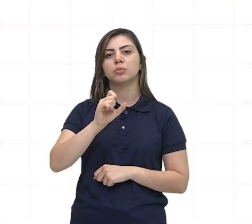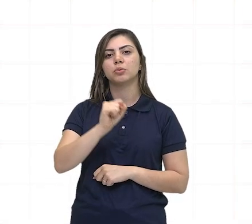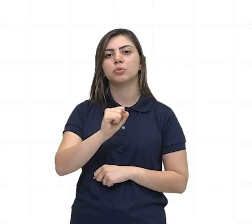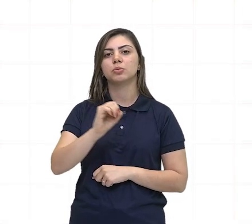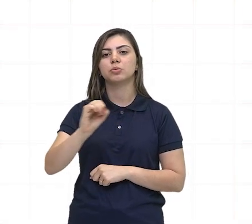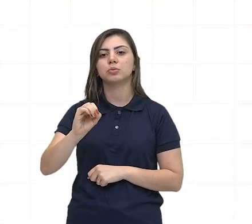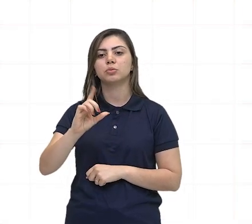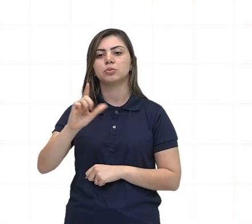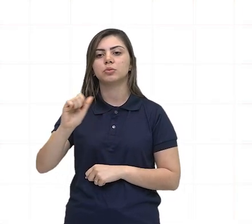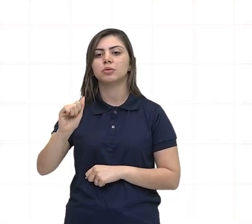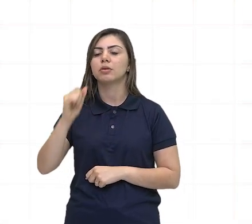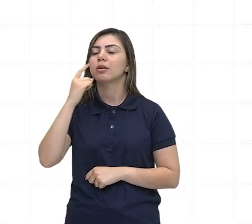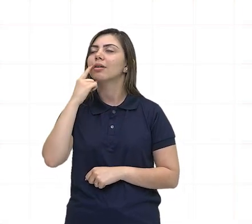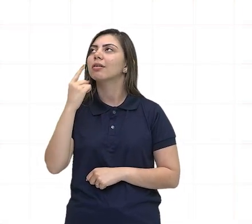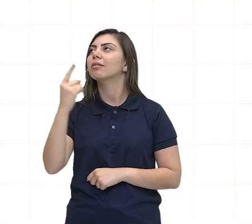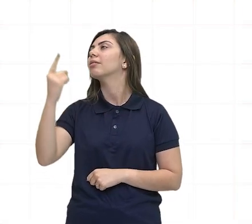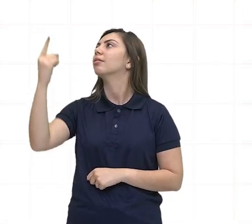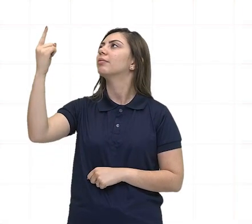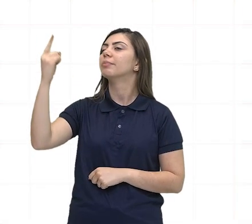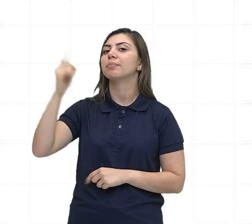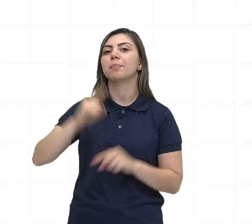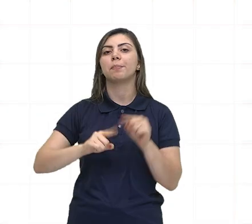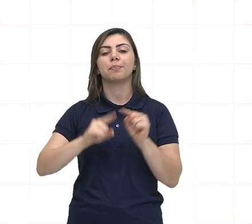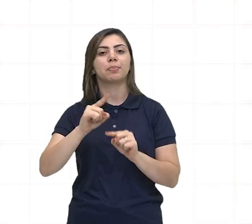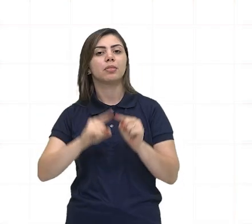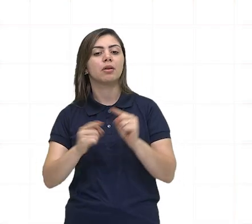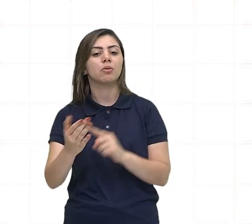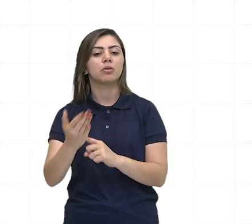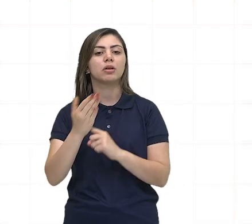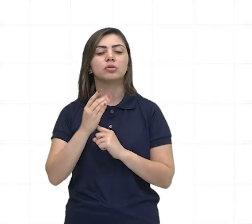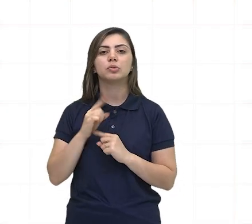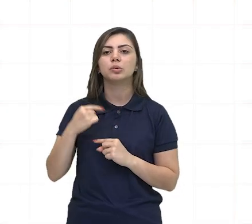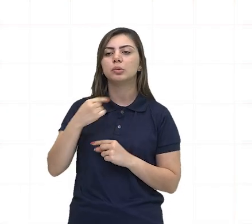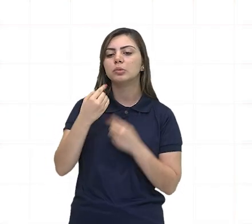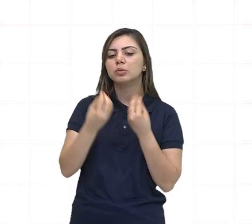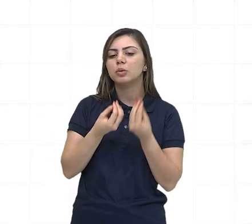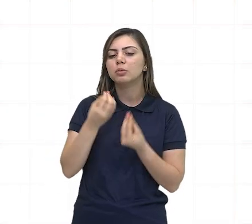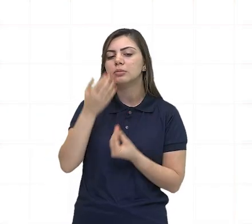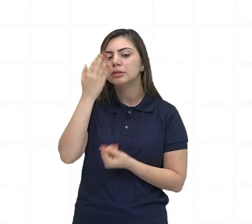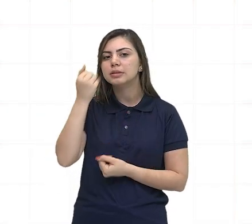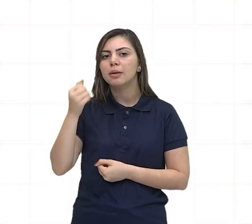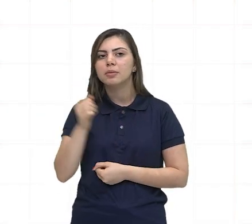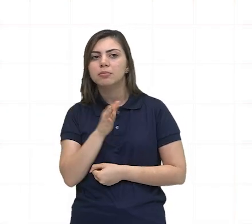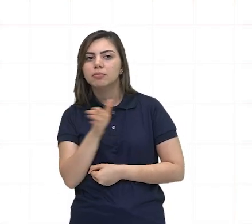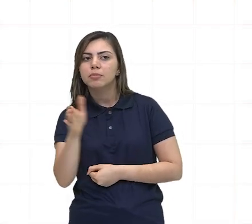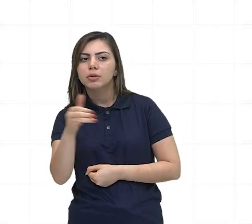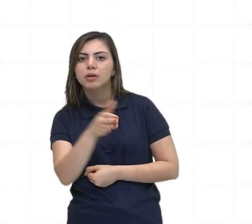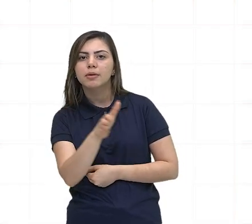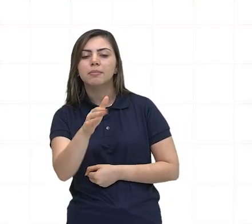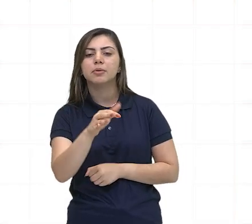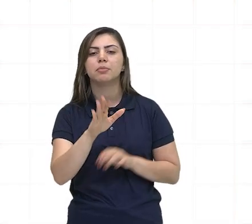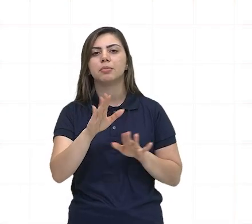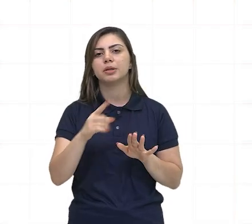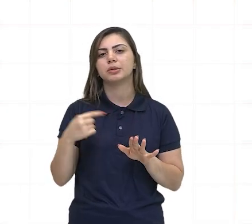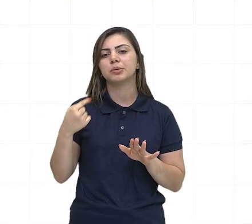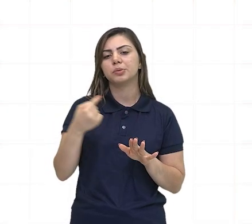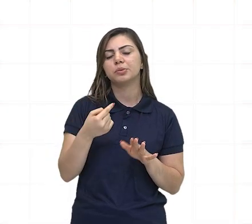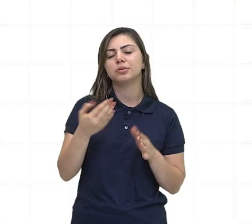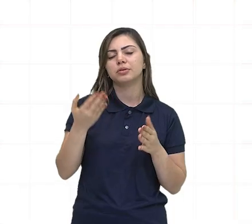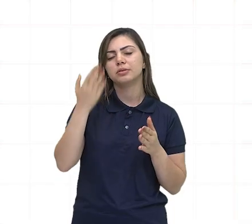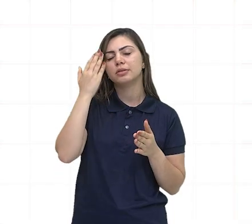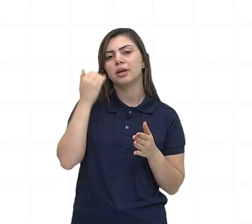de orientação que embora hoje nós já tenhamos muito o uso